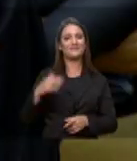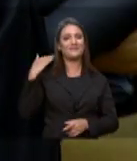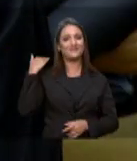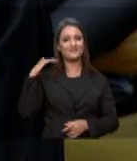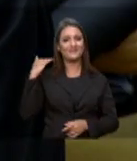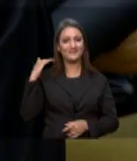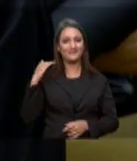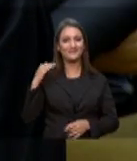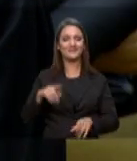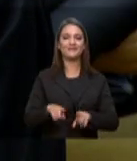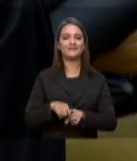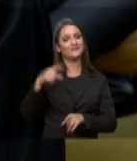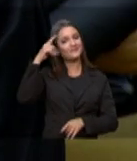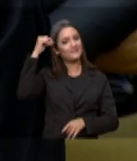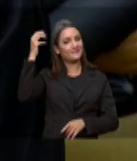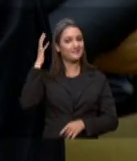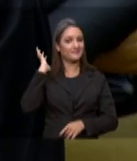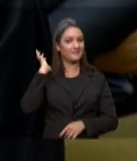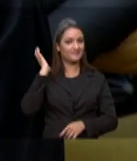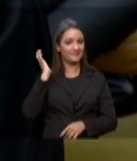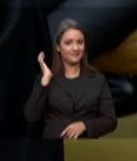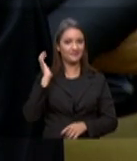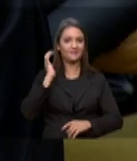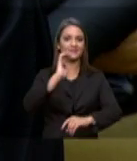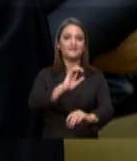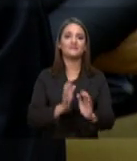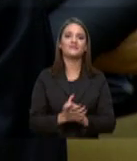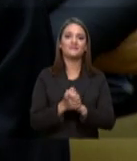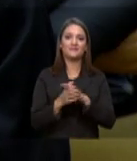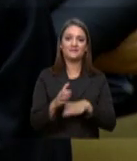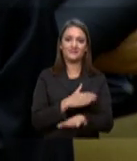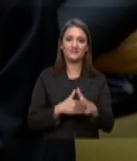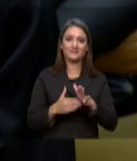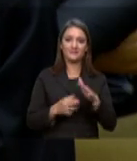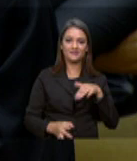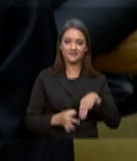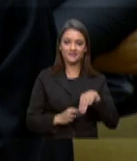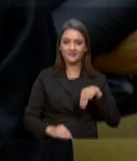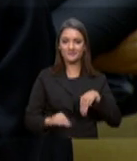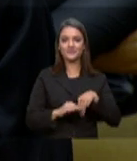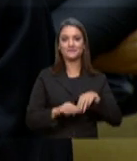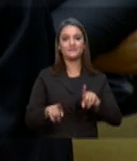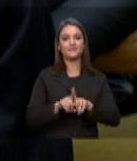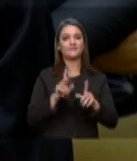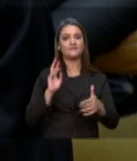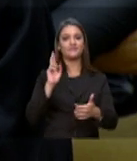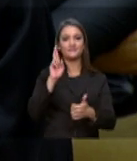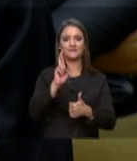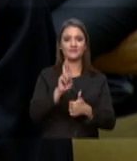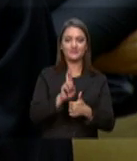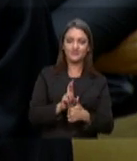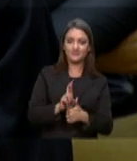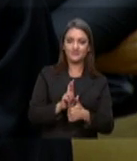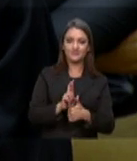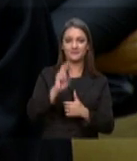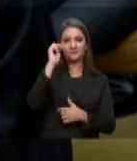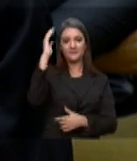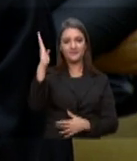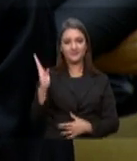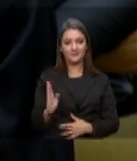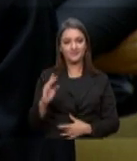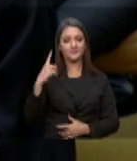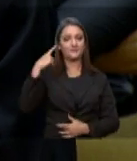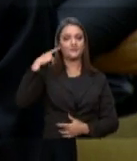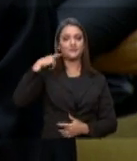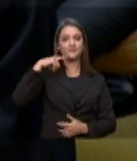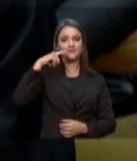Rosa Weber, senhores ministros, senhor procurador-geral da República, senhores